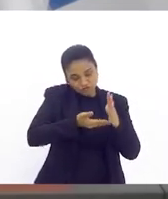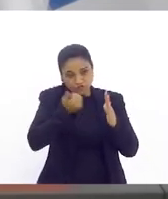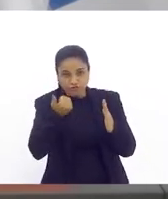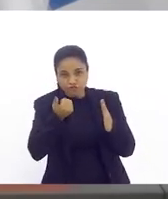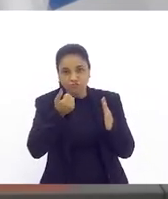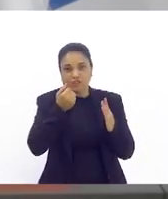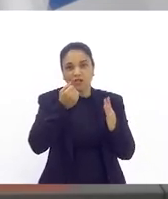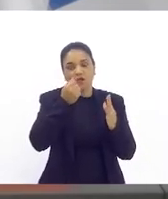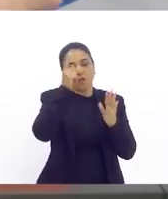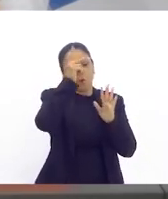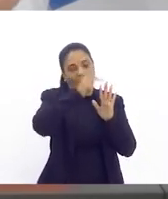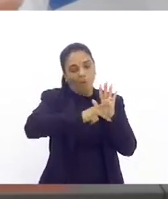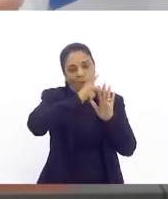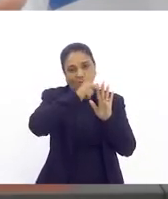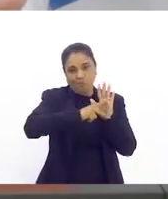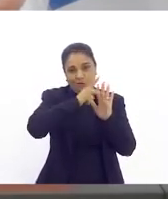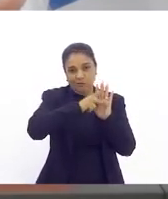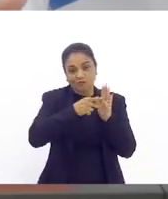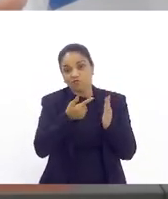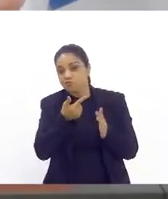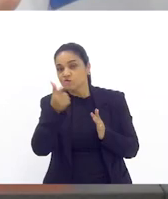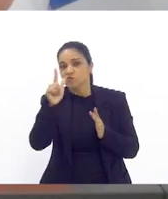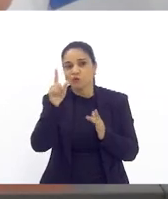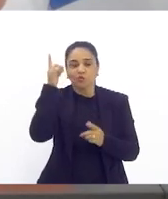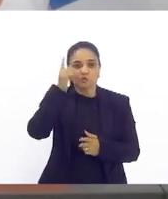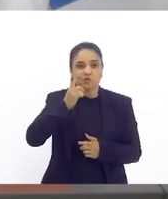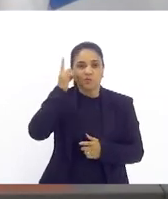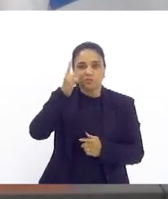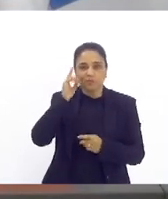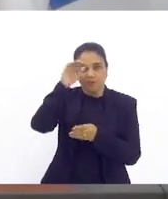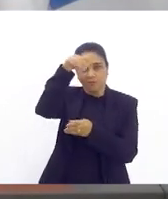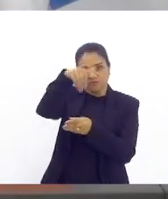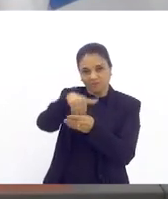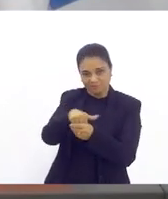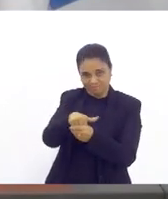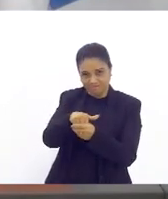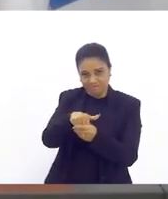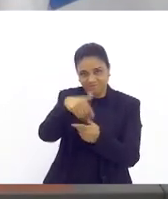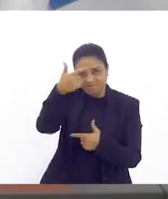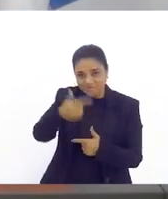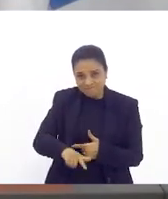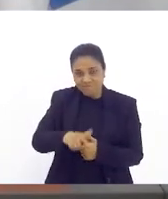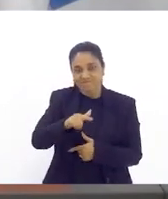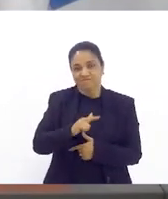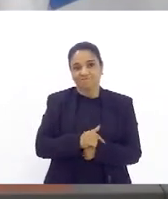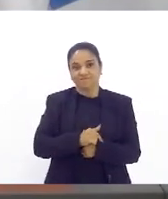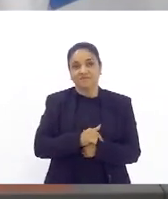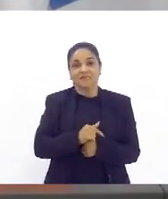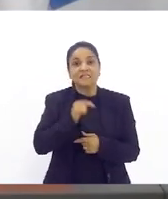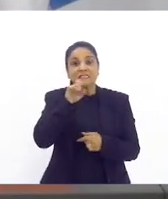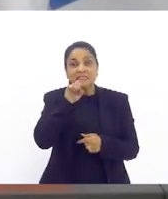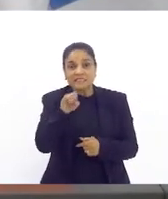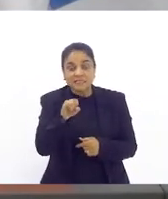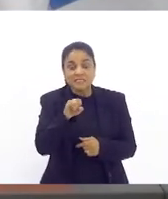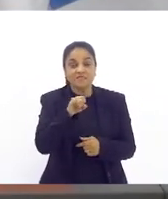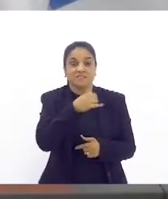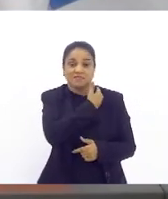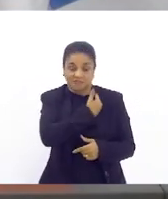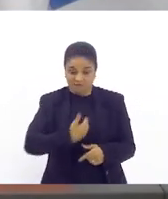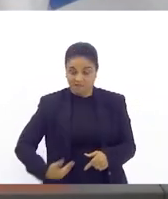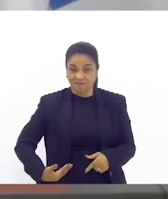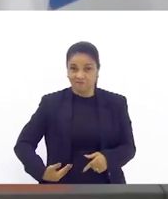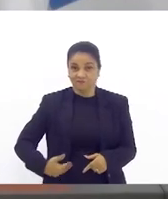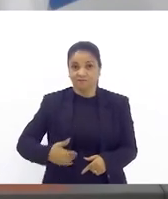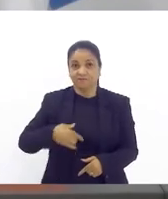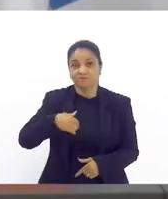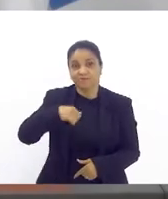de outro Deputado que foi reeleito se a gente fizer assimilaridade o governador Cláudio Castro